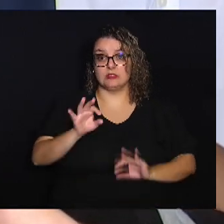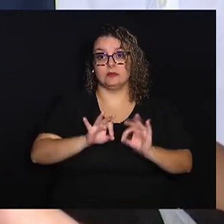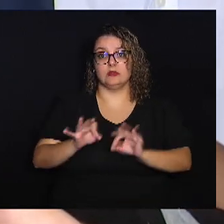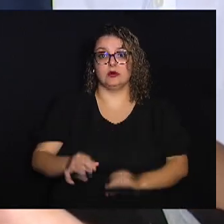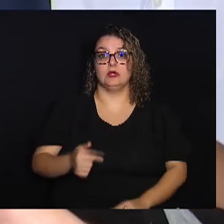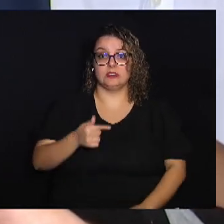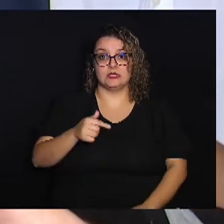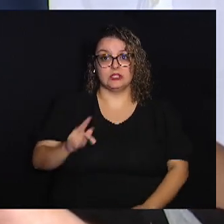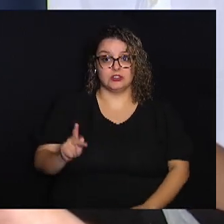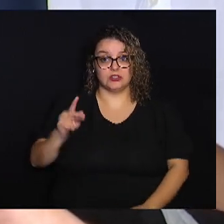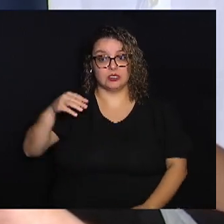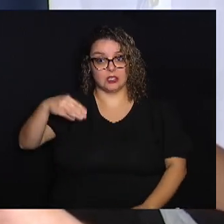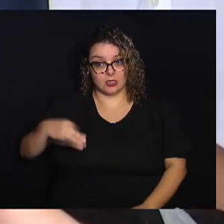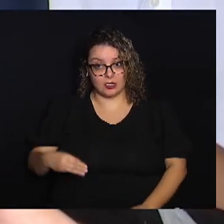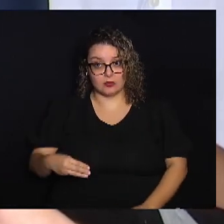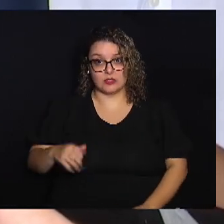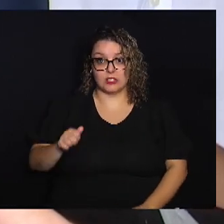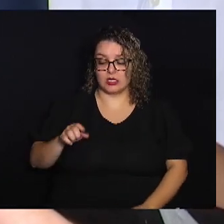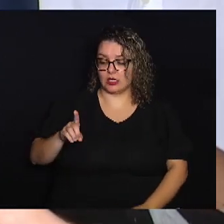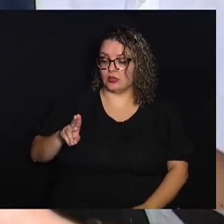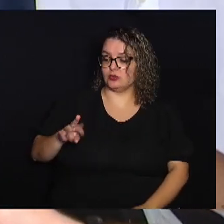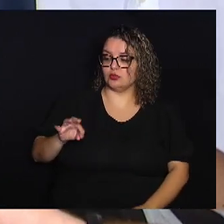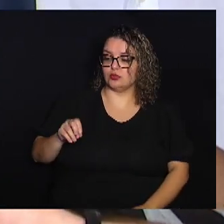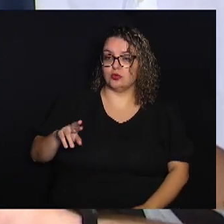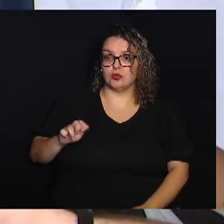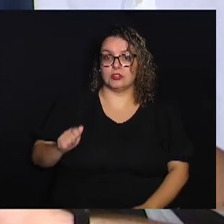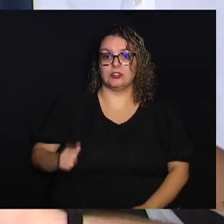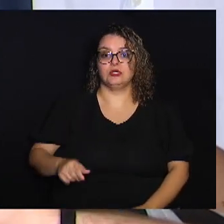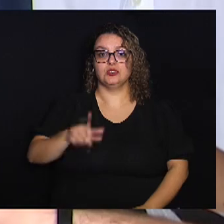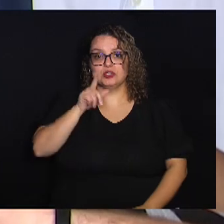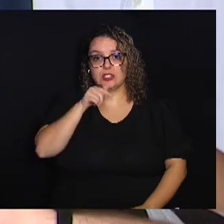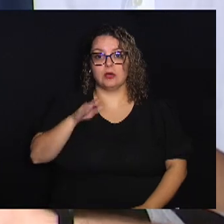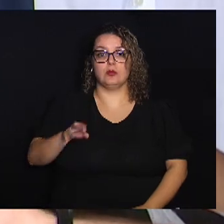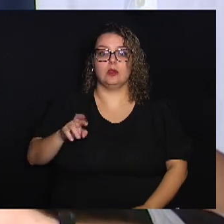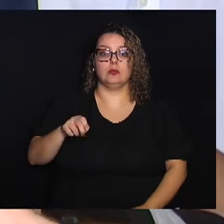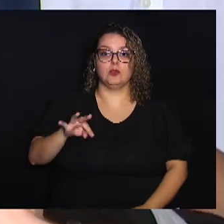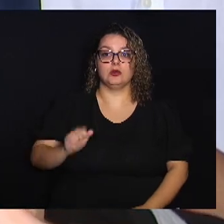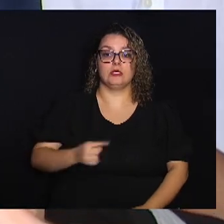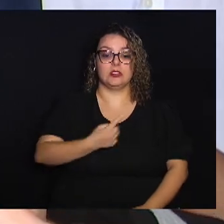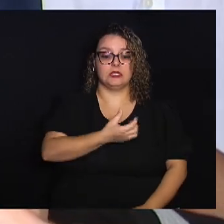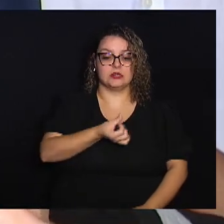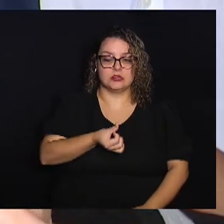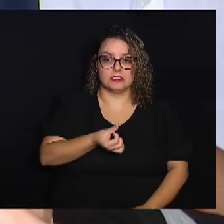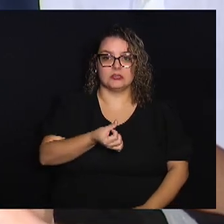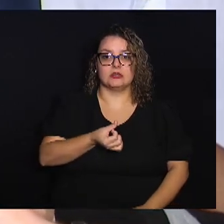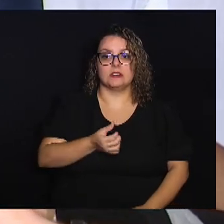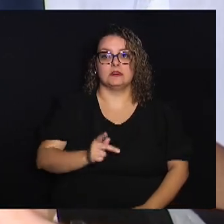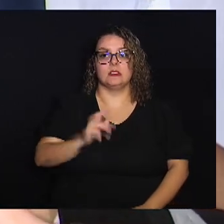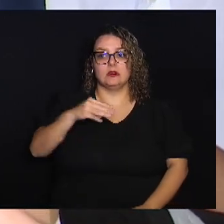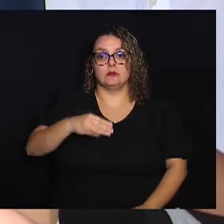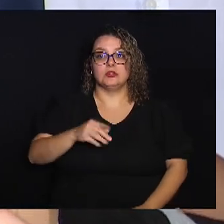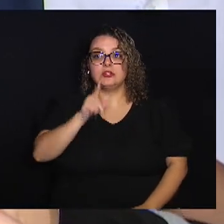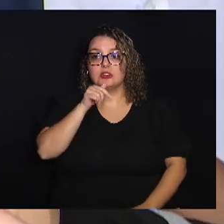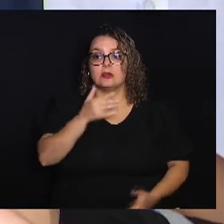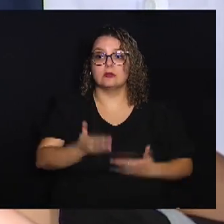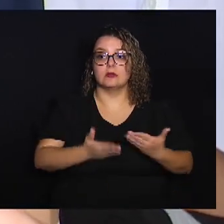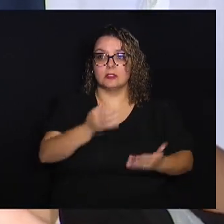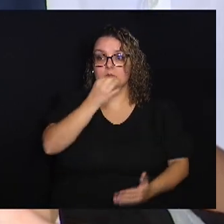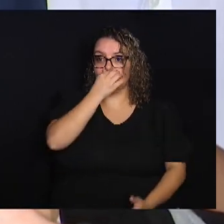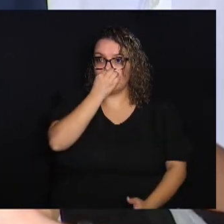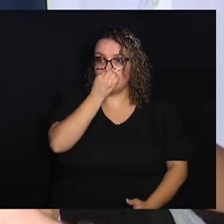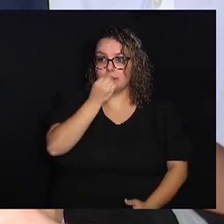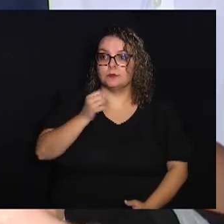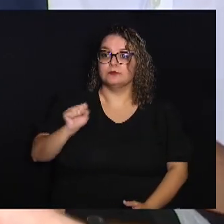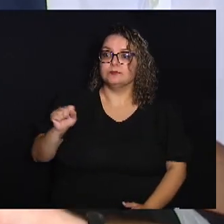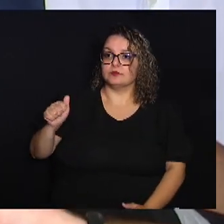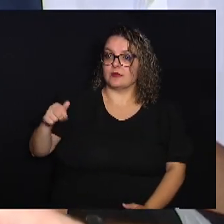7 quilômetros de adutoras de água bruta e 16 quilômetros de adutora de água tratada. E a Sanasa